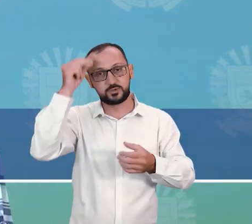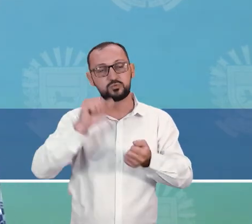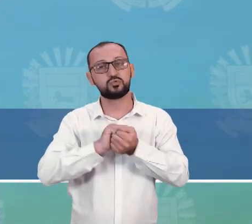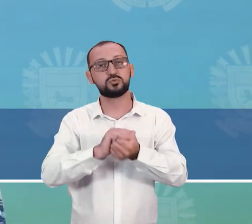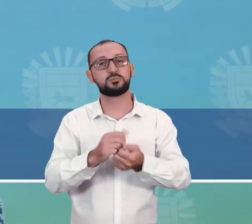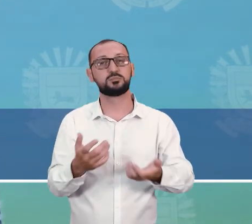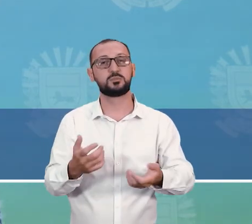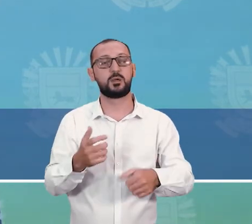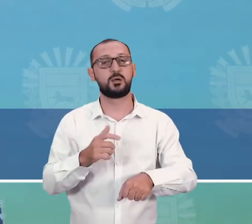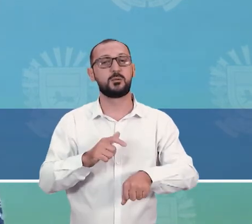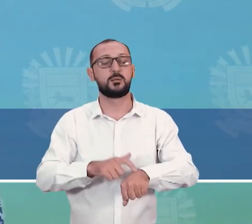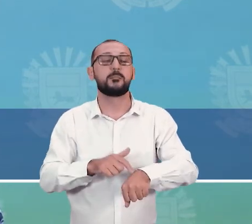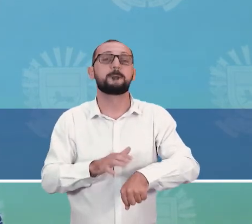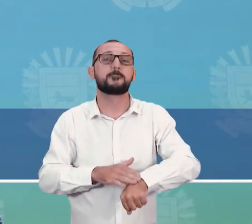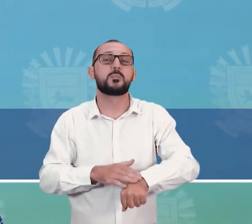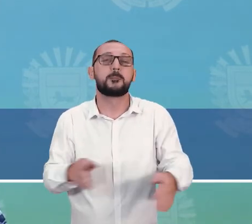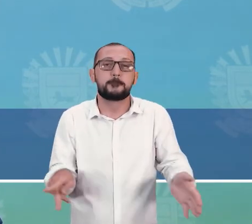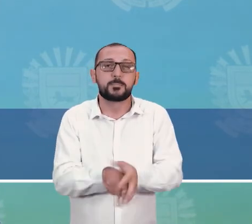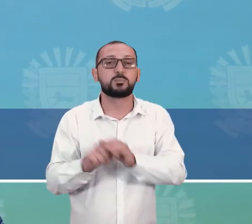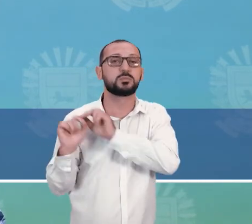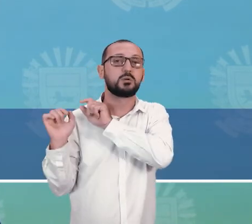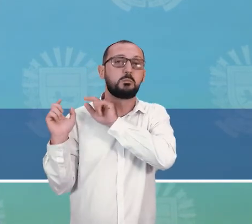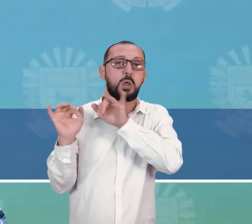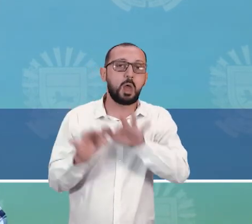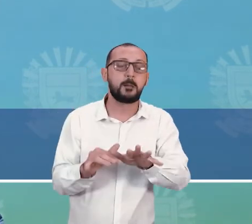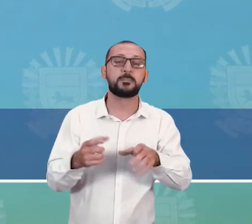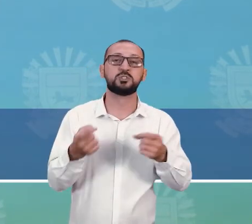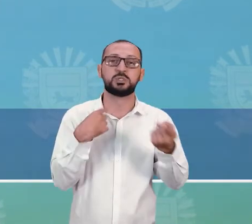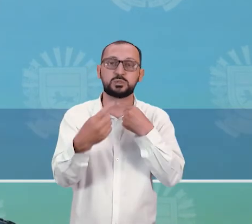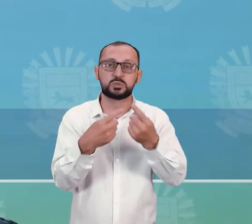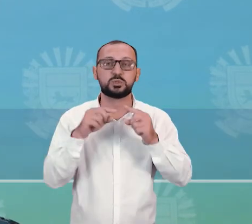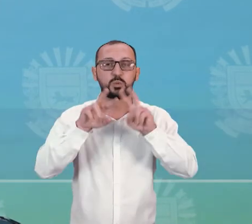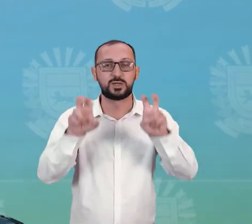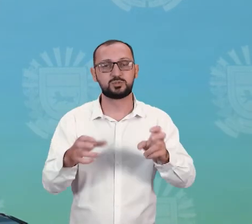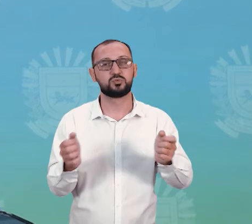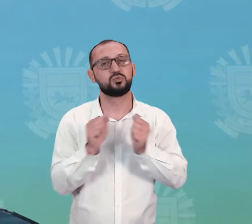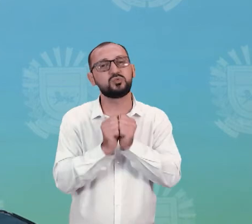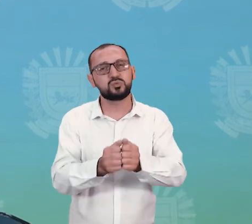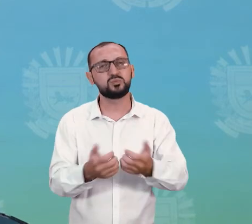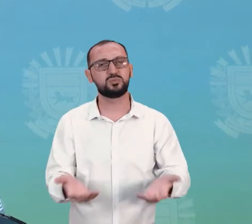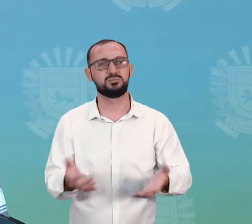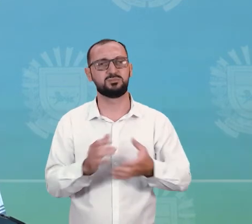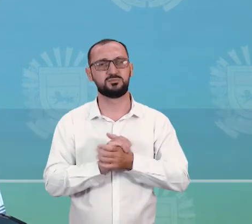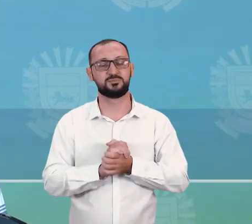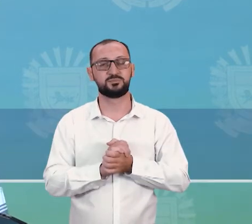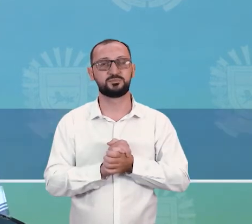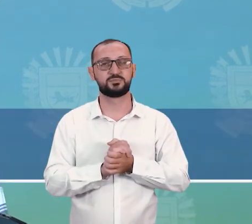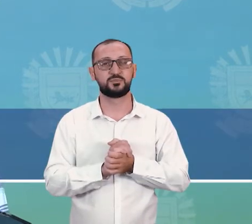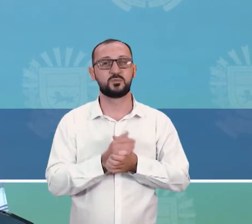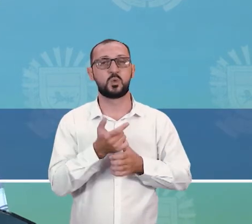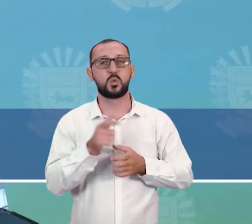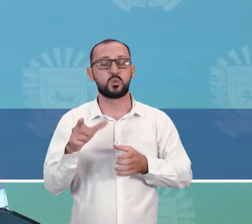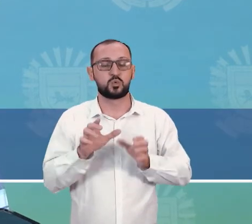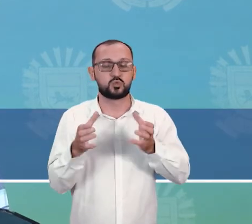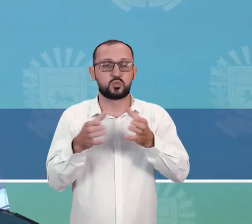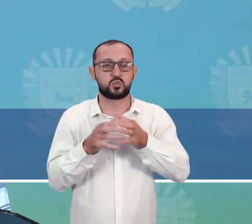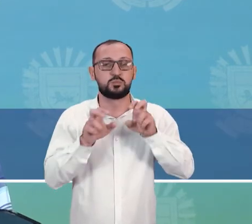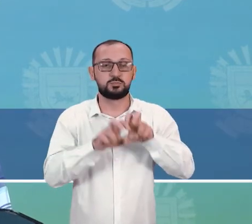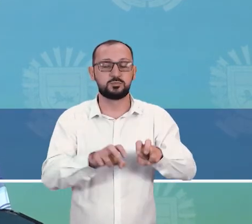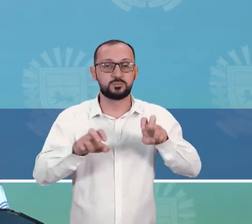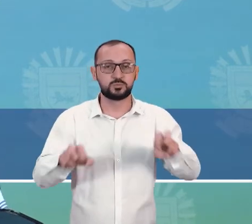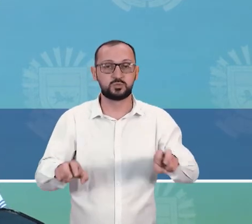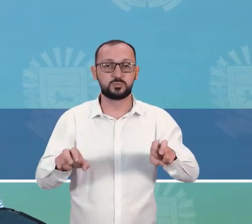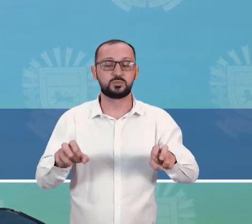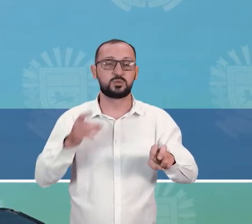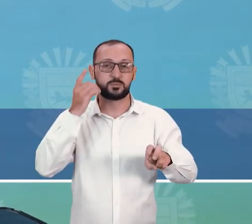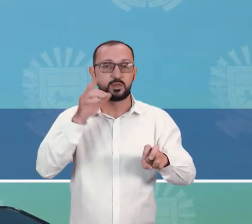envolvermos os nossos prefeitos. Esse é o momento de todos os prefeitos estar aqui para a gente discutir esse assunto. Outra coisa